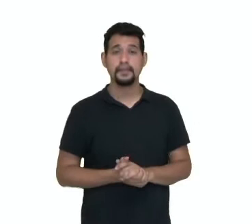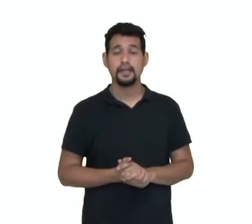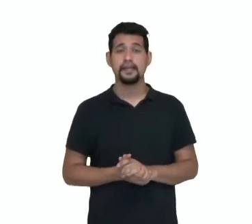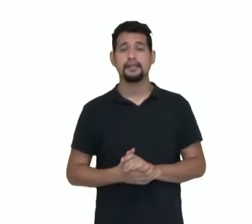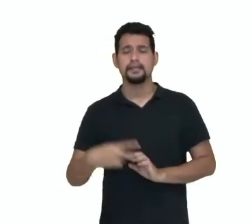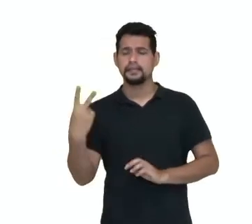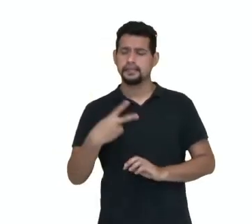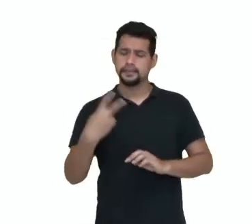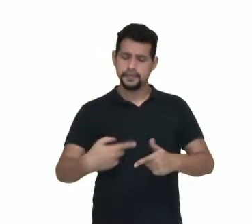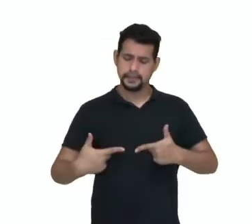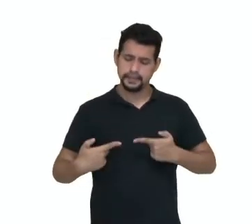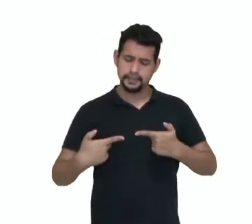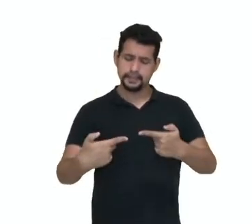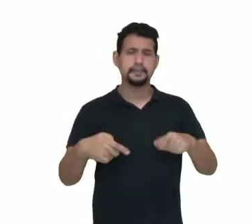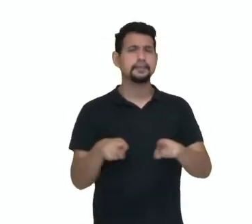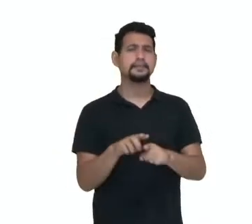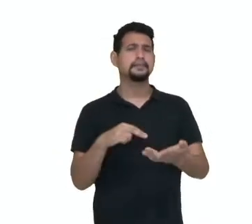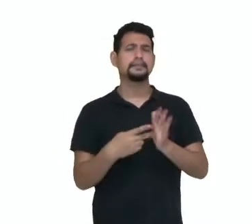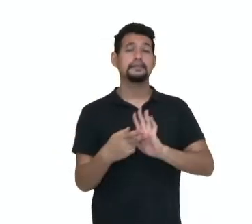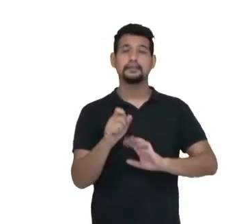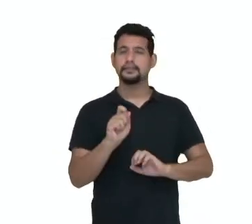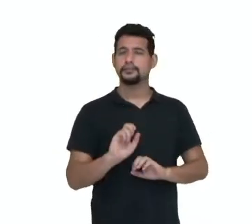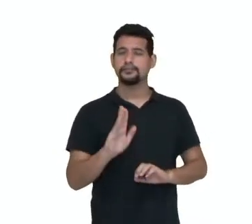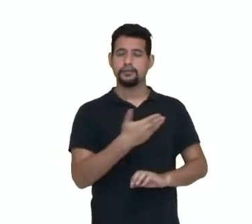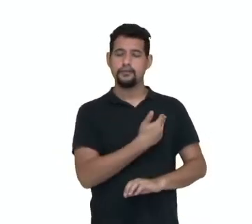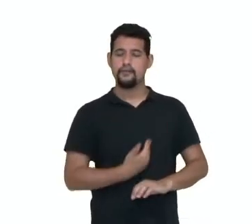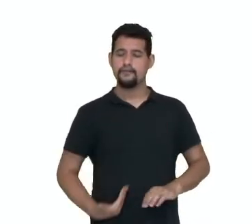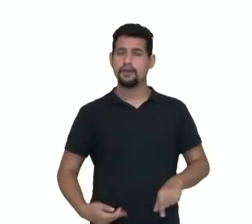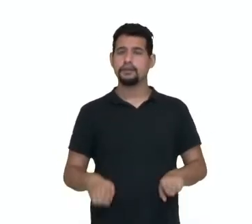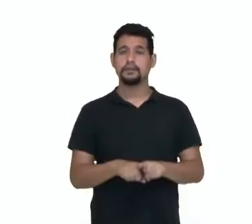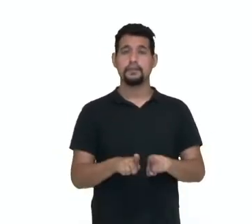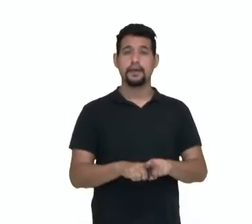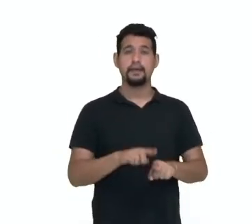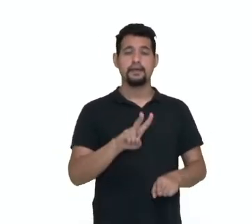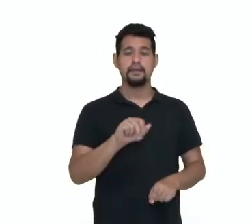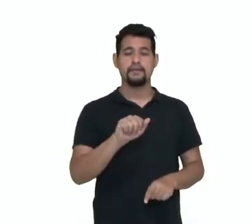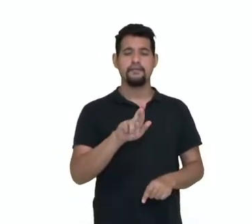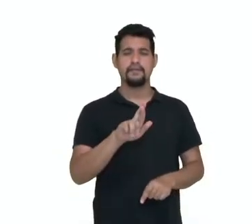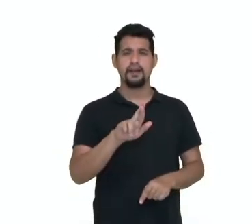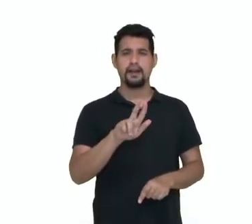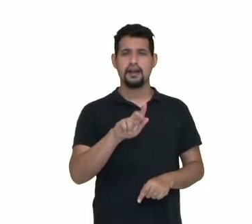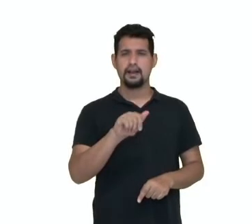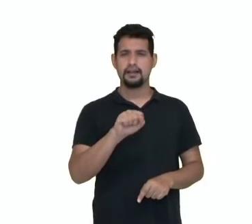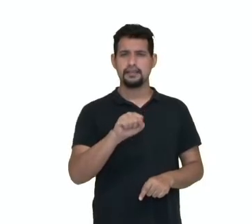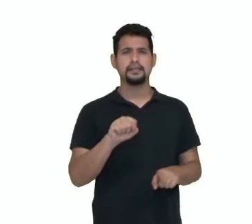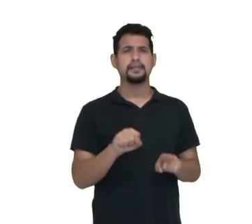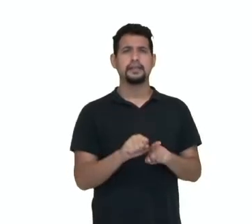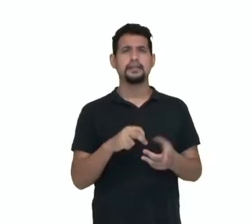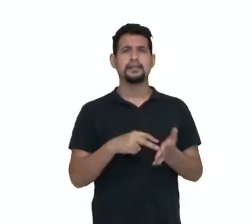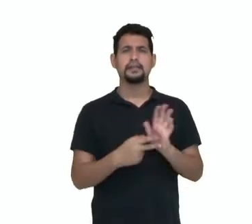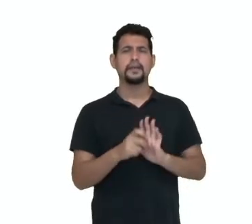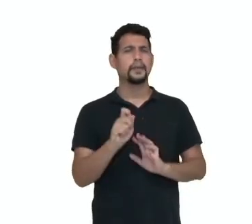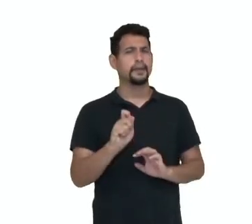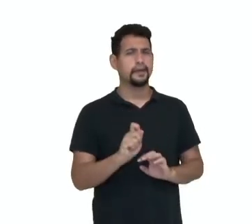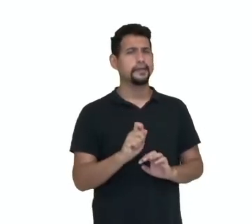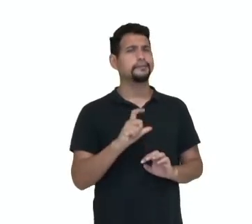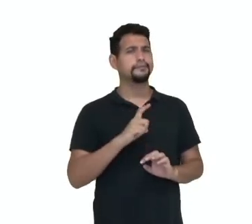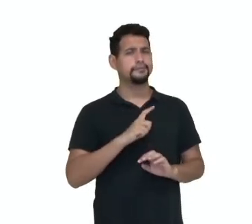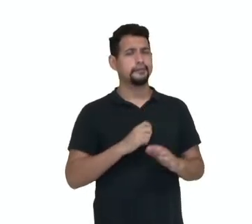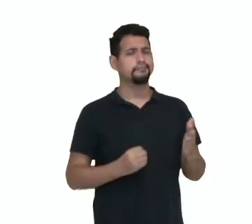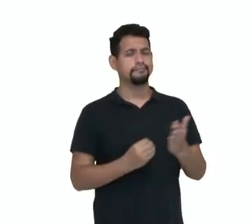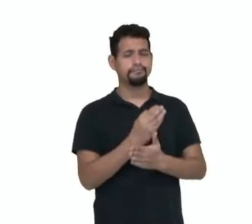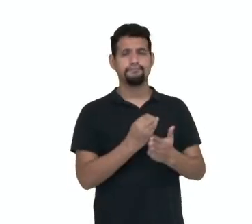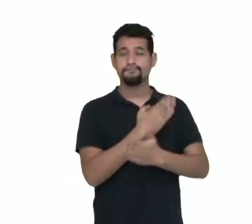Guerra Mundial, então já no governo do Getúlio Vargas, aquele que reestabeleceu uma produção nacional da